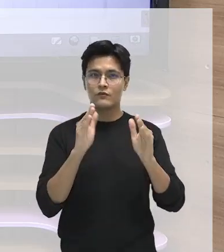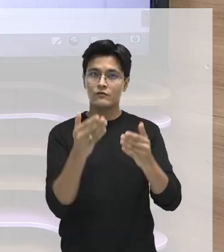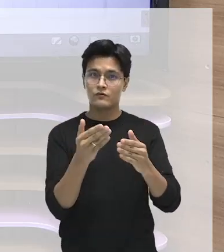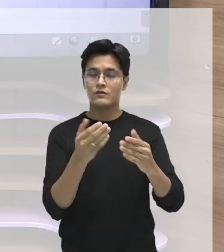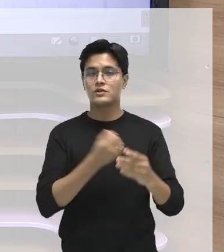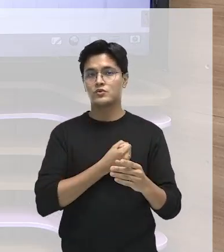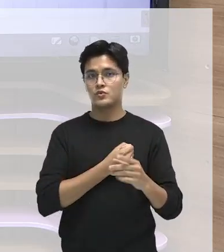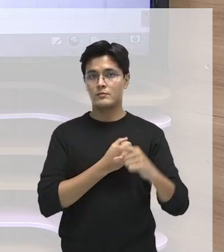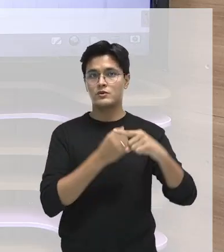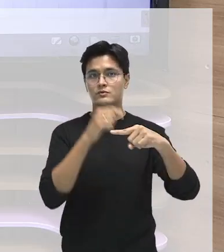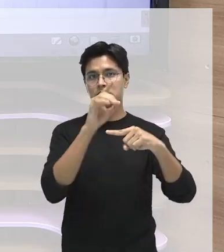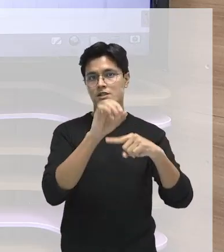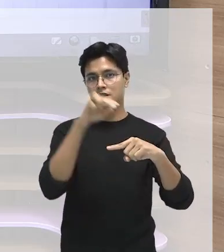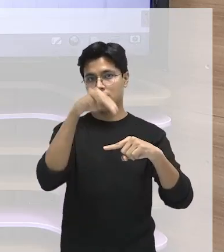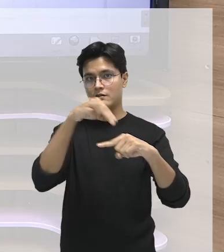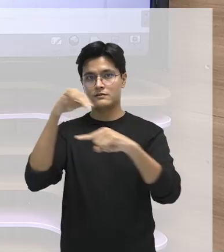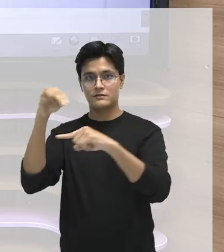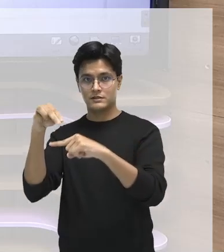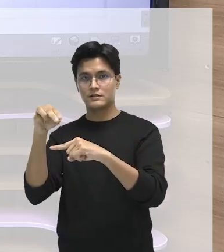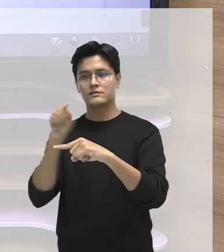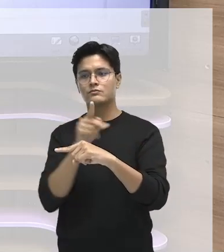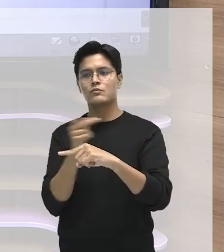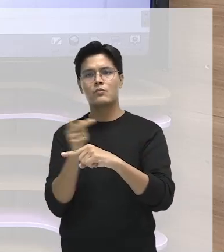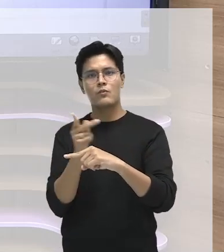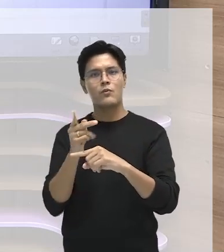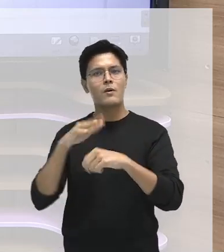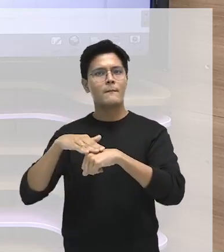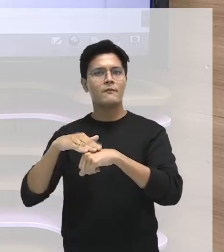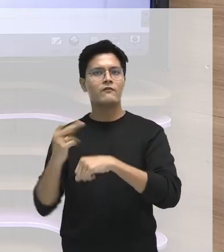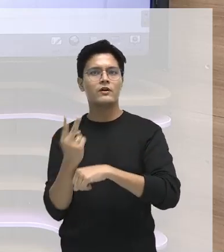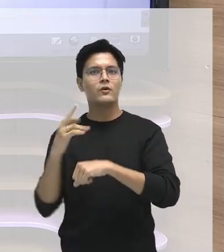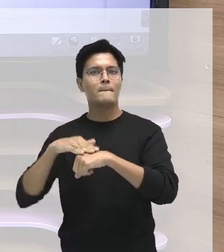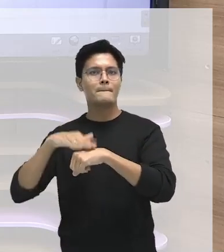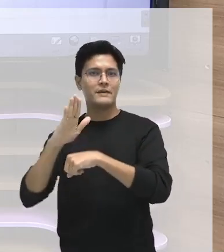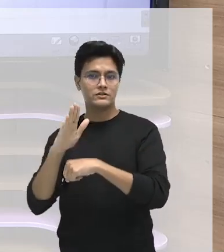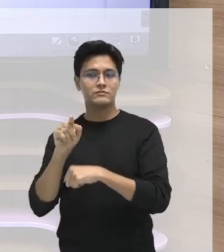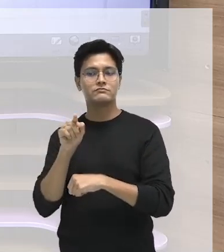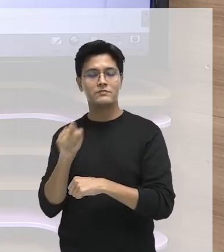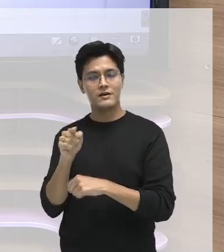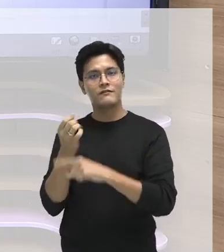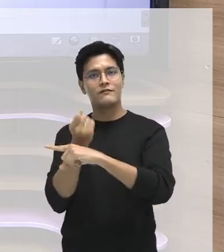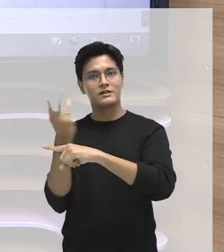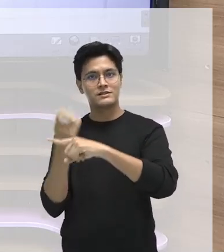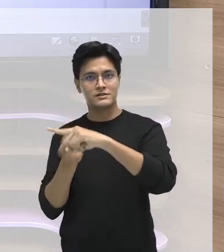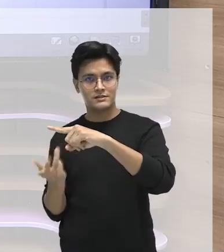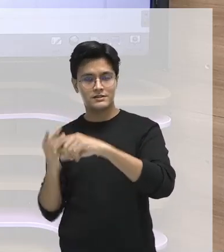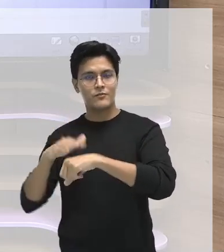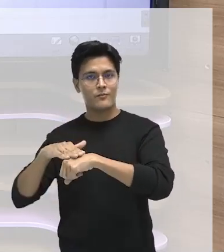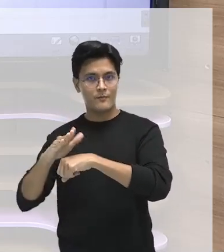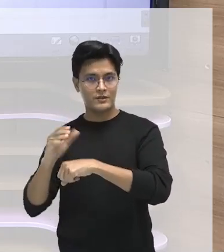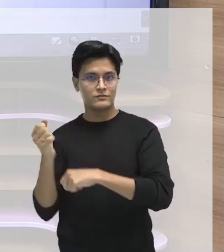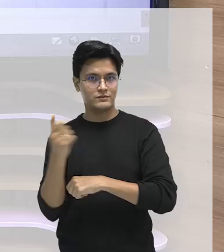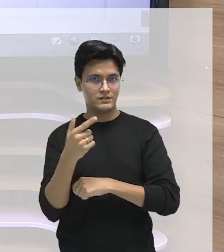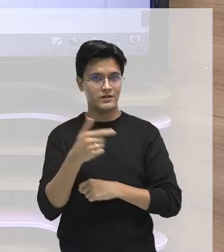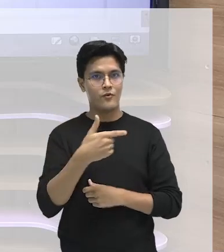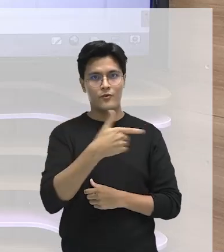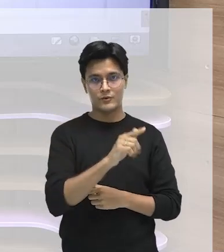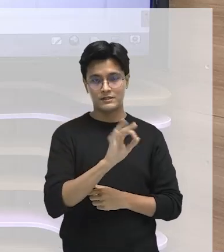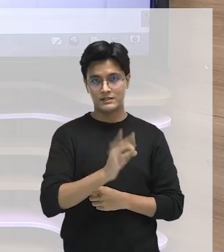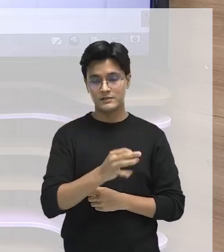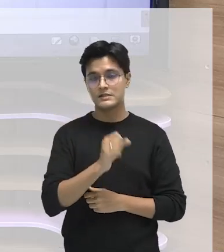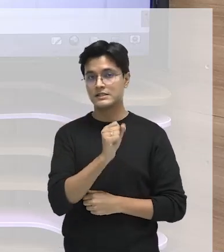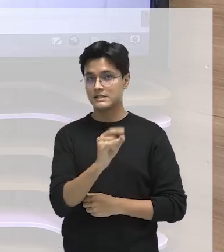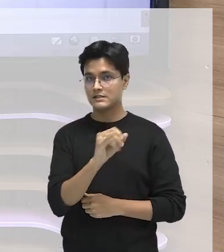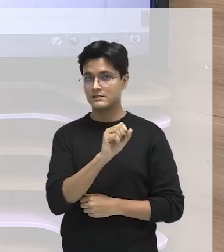forem maiores, então aquela fração é maior. Tranquilo. Mas quando os denominadores forem diferentes, que